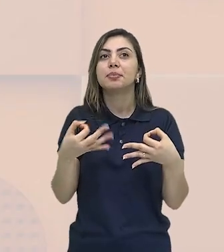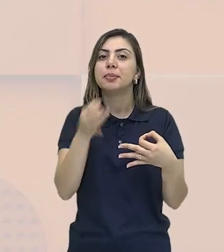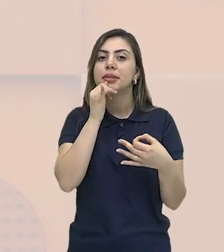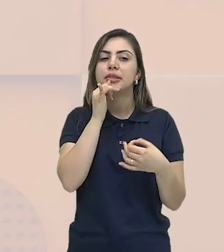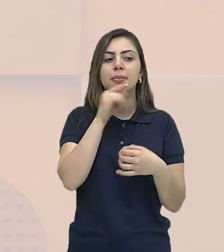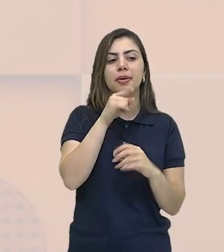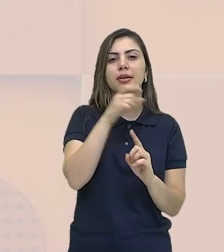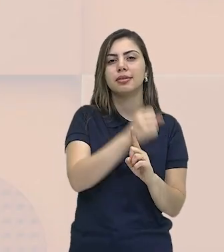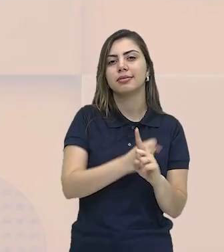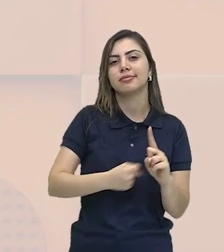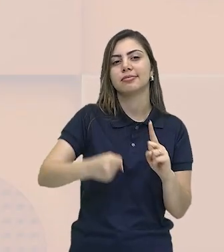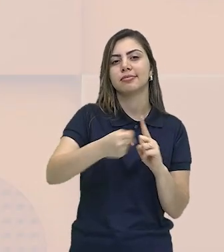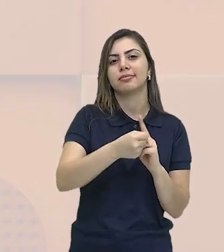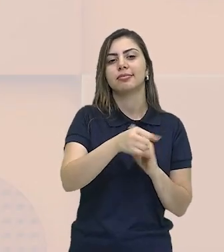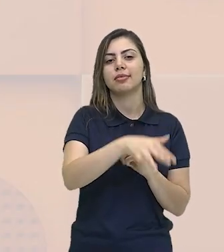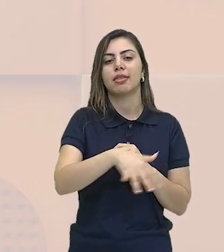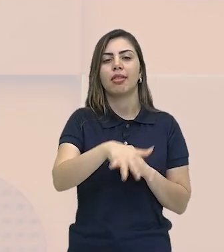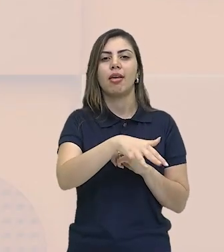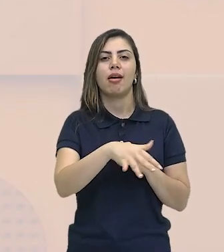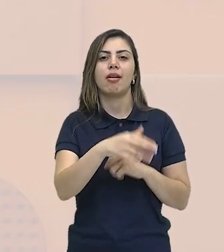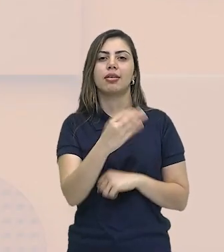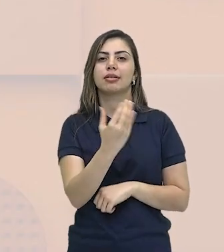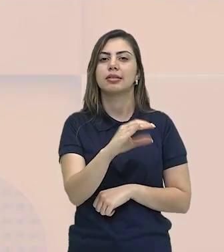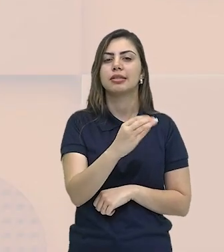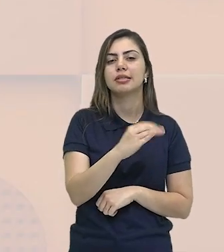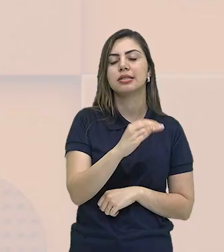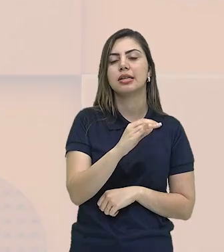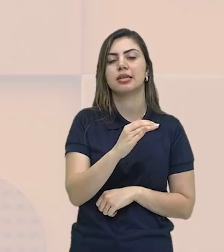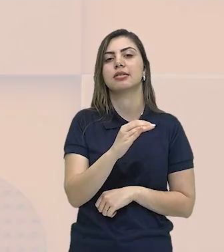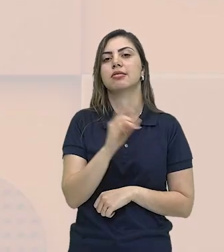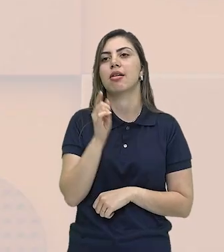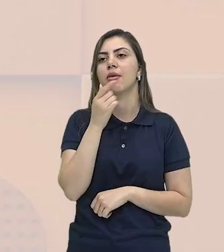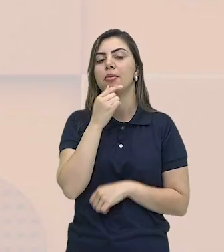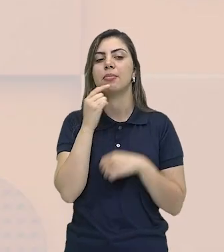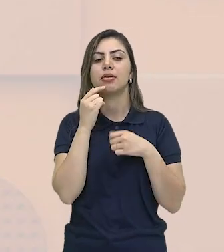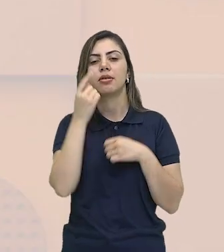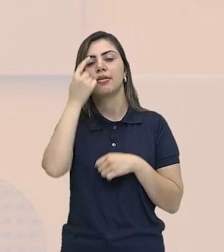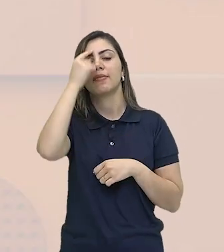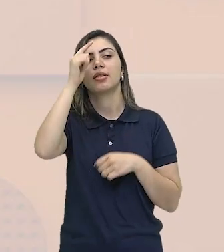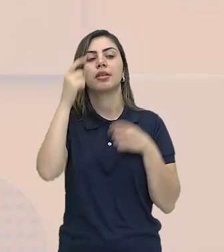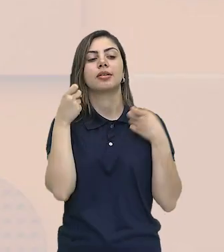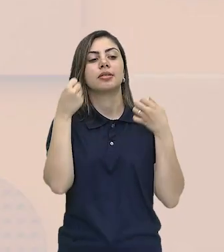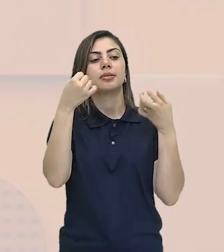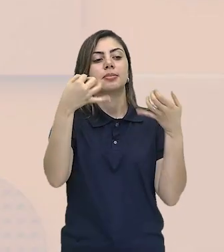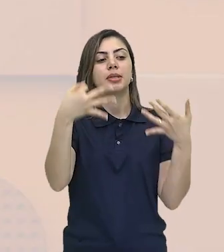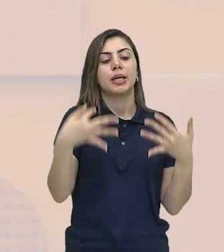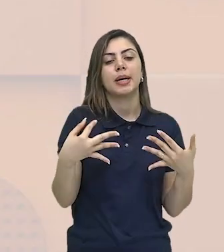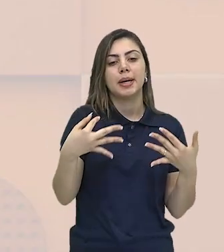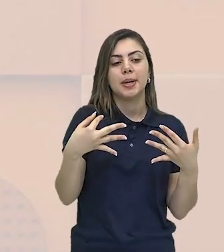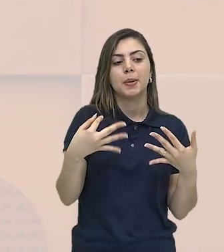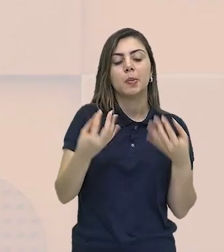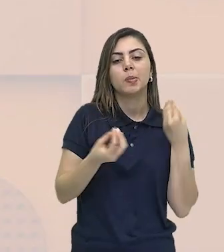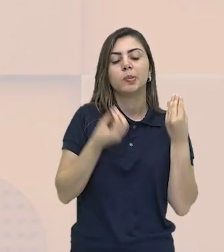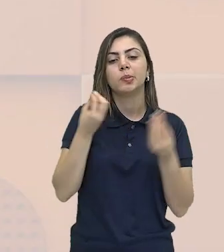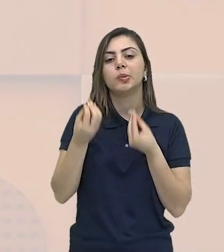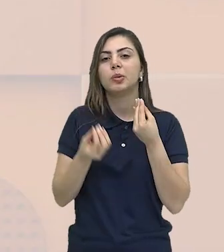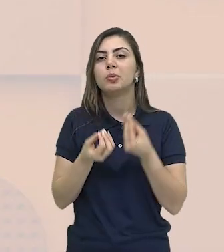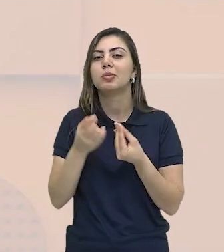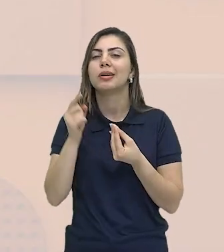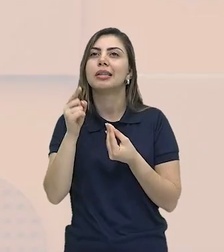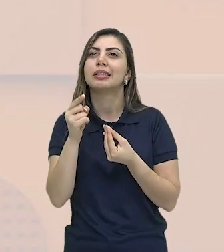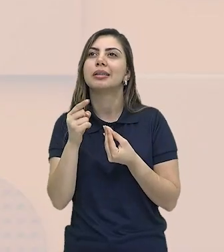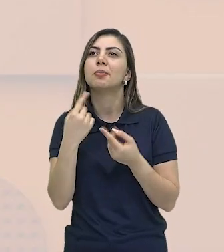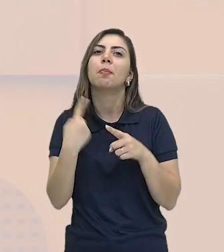para a sociedade científica, para a comunidade científica, qual era o mecanismo que fazia com que esses continentes